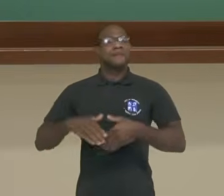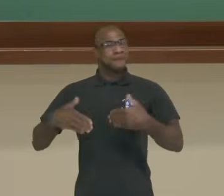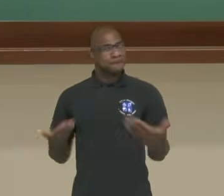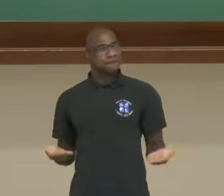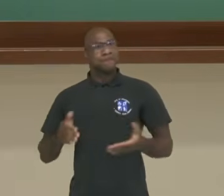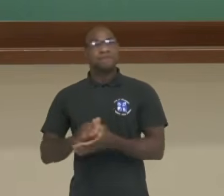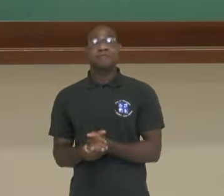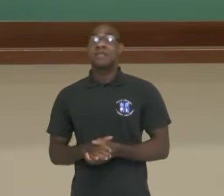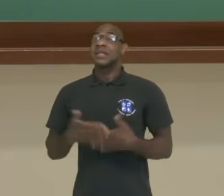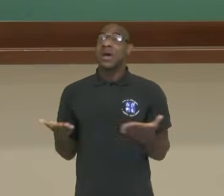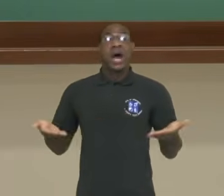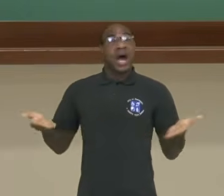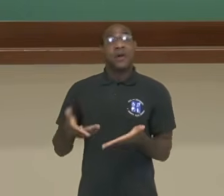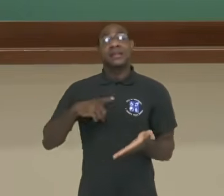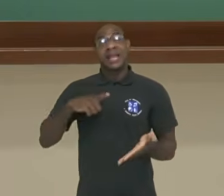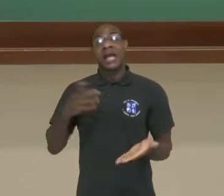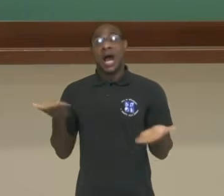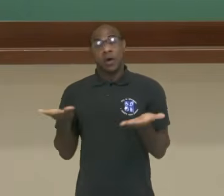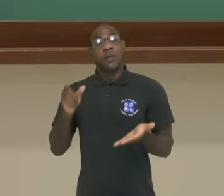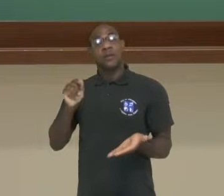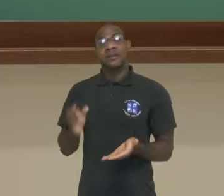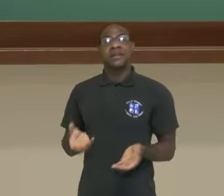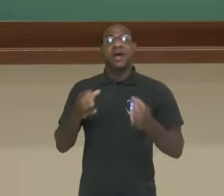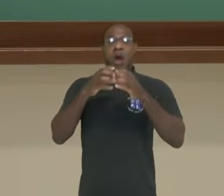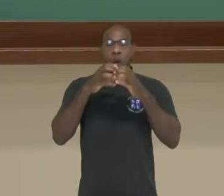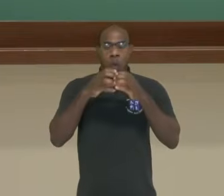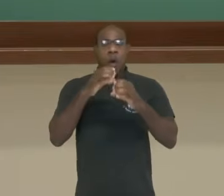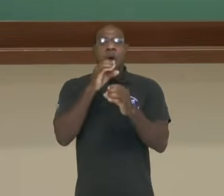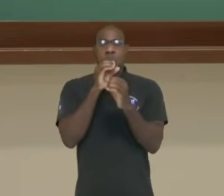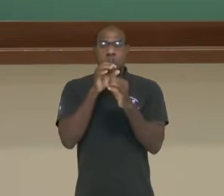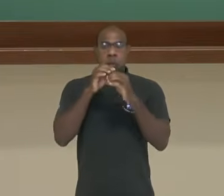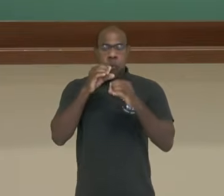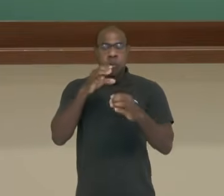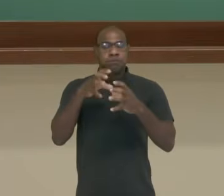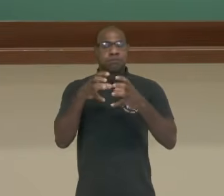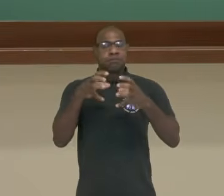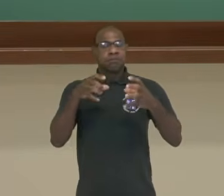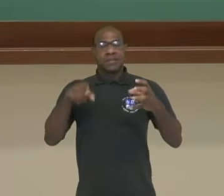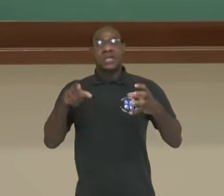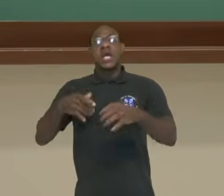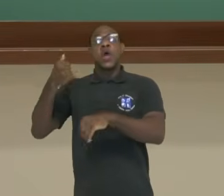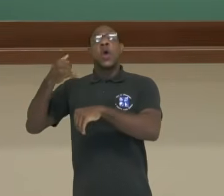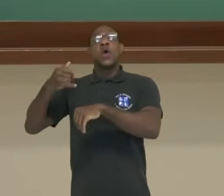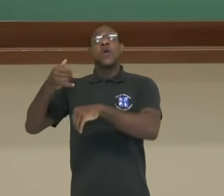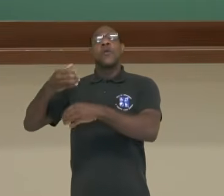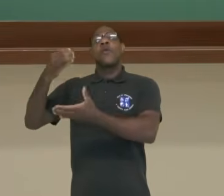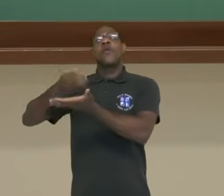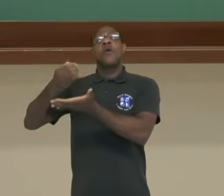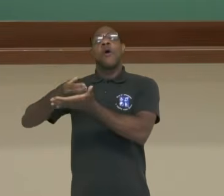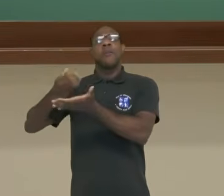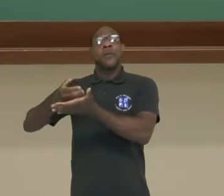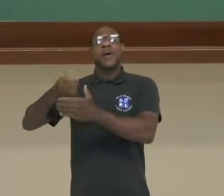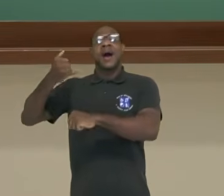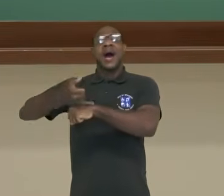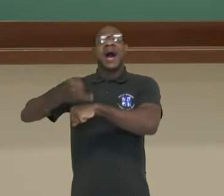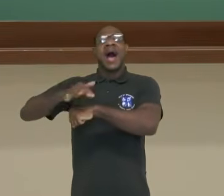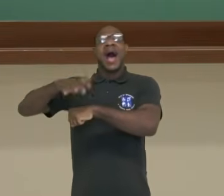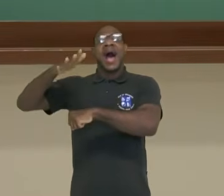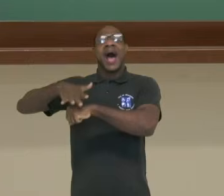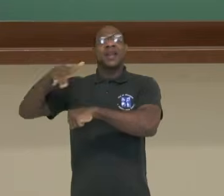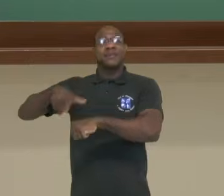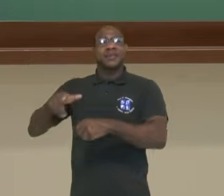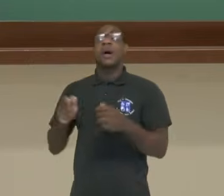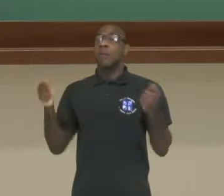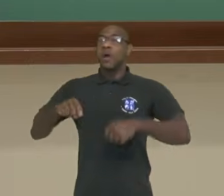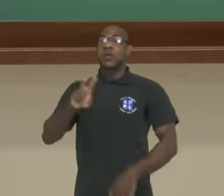atrito. Então, no caso aqui, eu tenho uma bexiga, né? E um copo de alumínio, uma latinha de alumínio. Você pode usar aí na